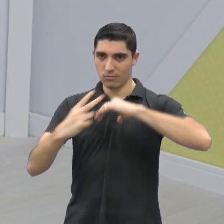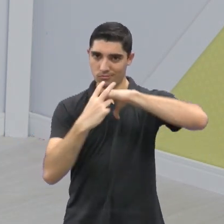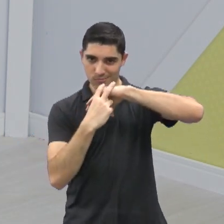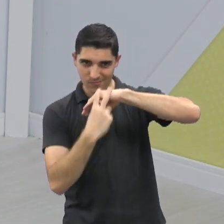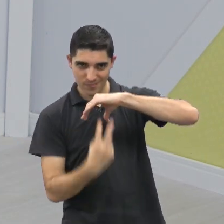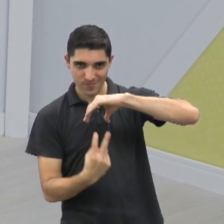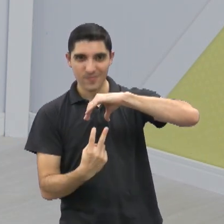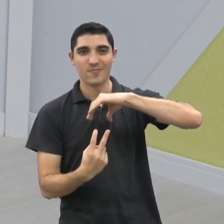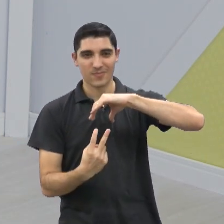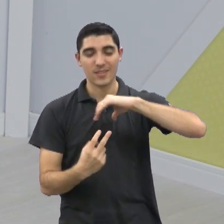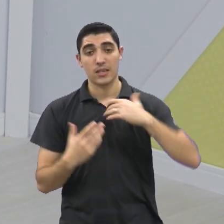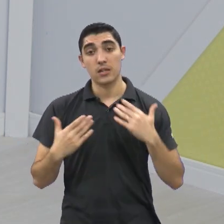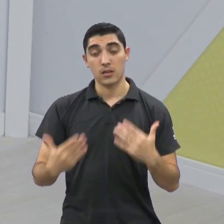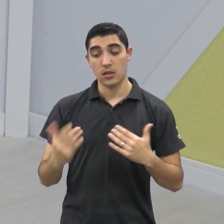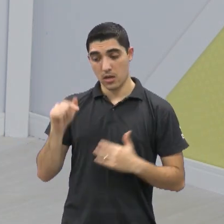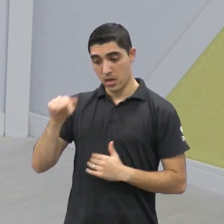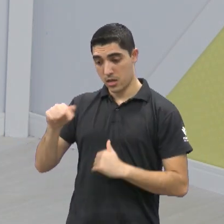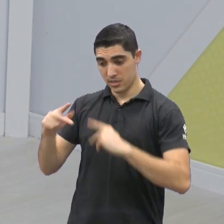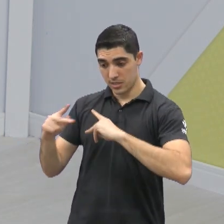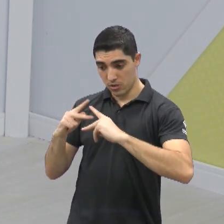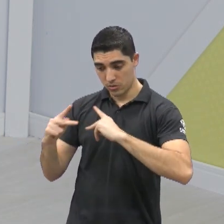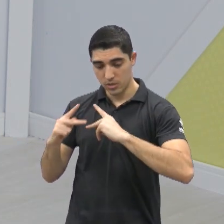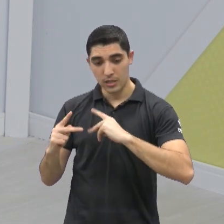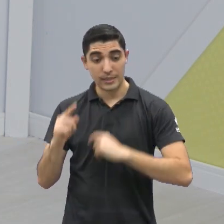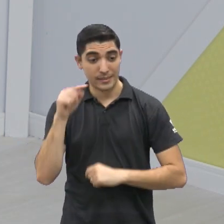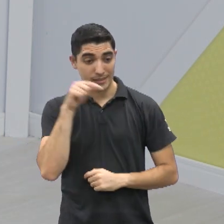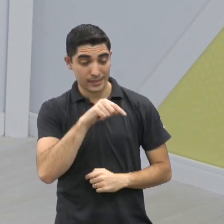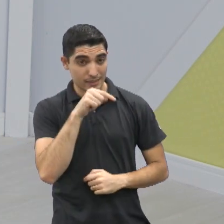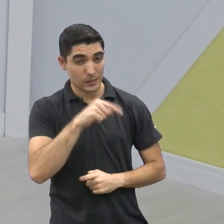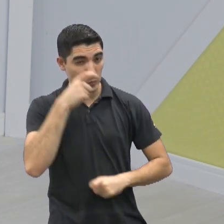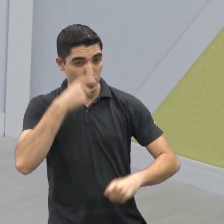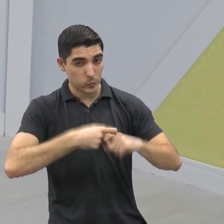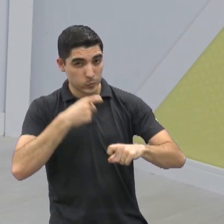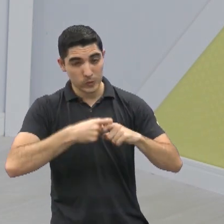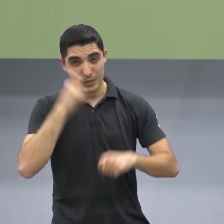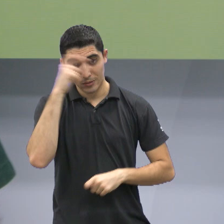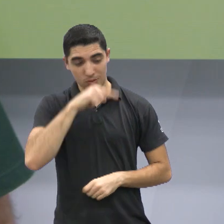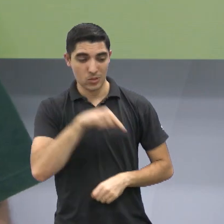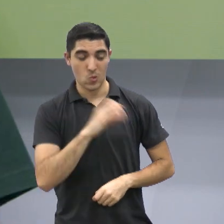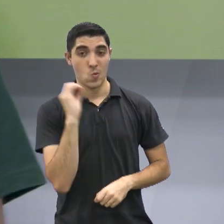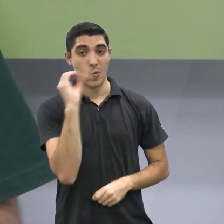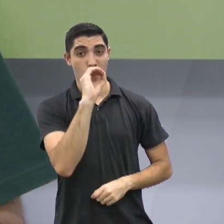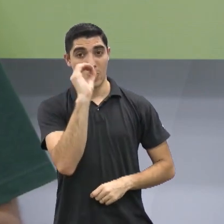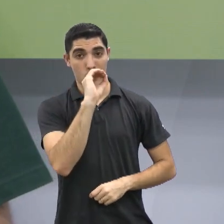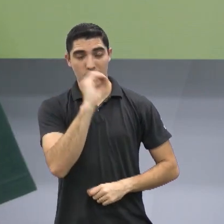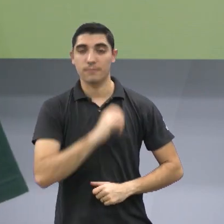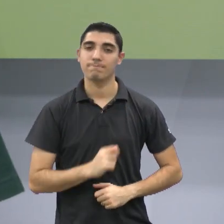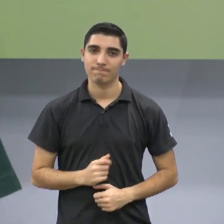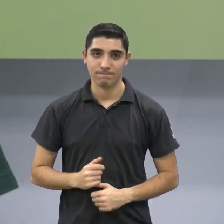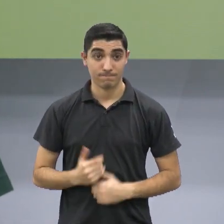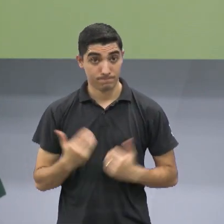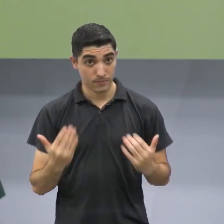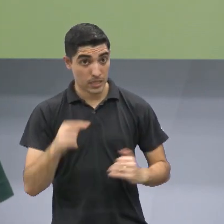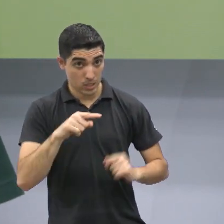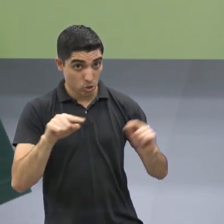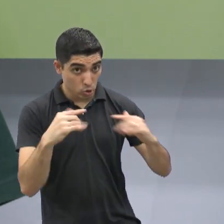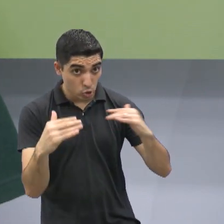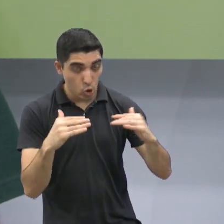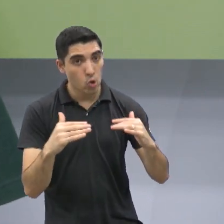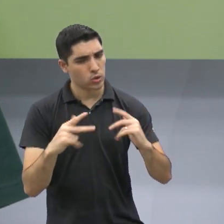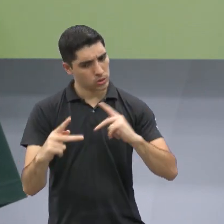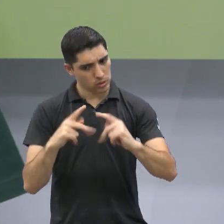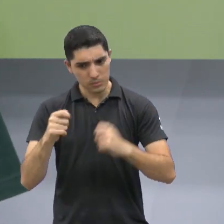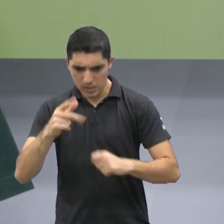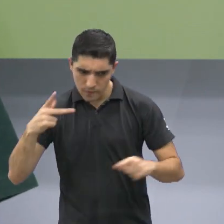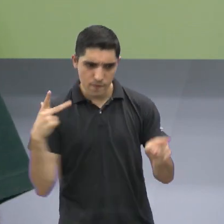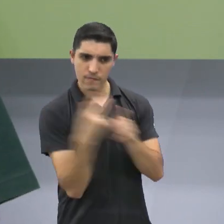Arena como queiram, contra o calcanhar de Aquiles da equipe do São José, que é o Osasco, Brunão. É um jogo para ganhar e se